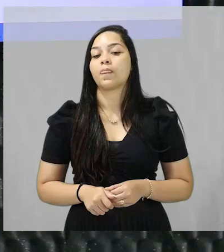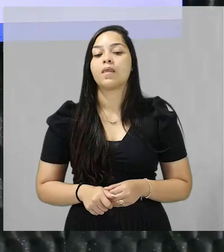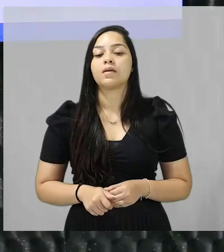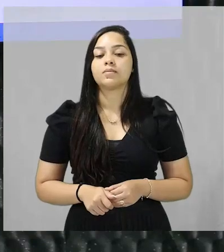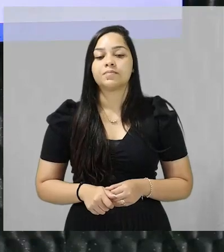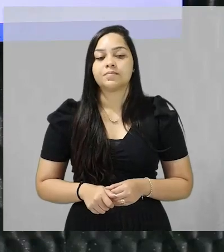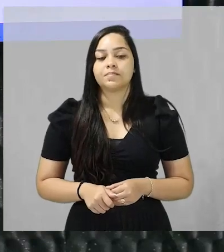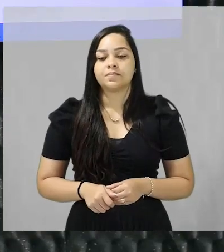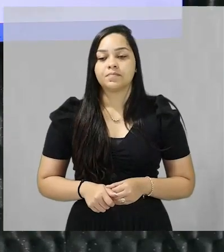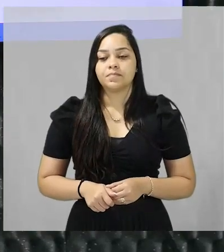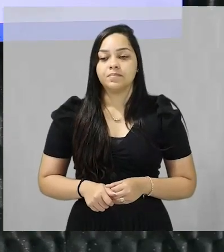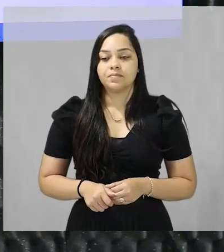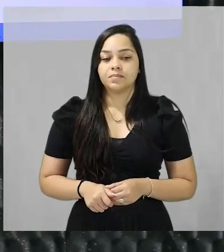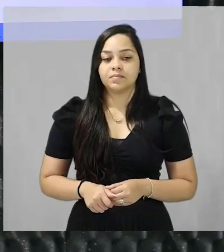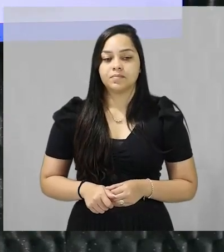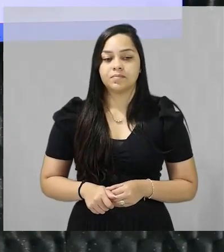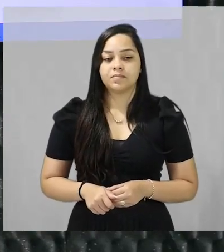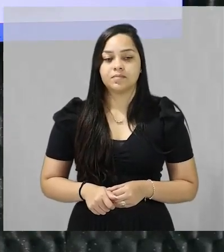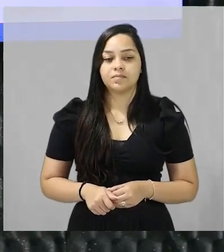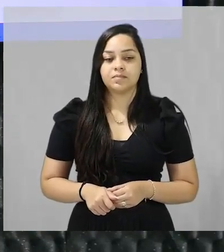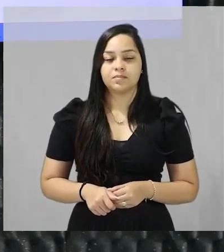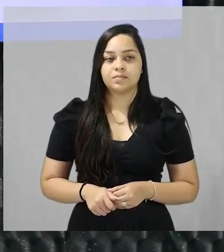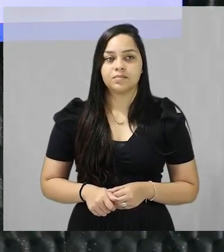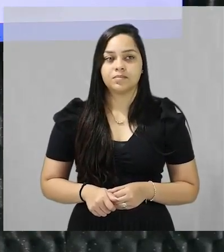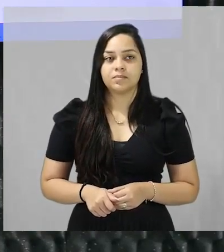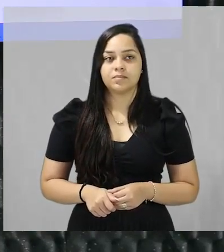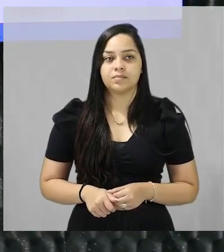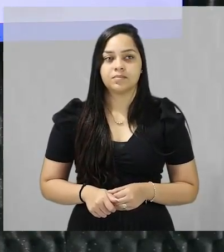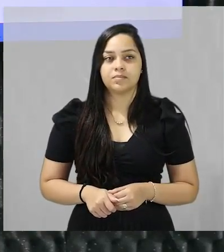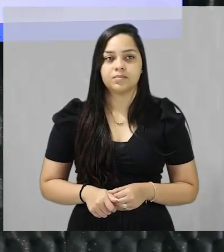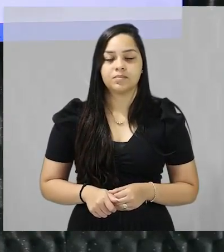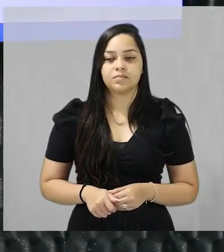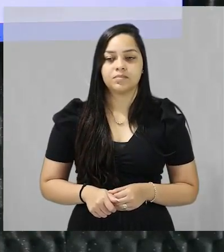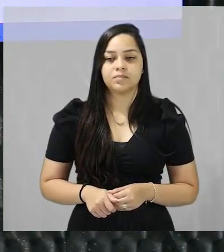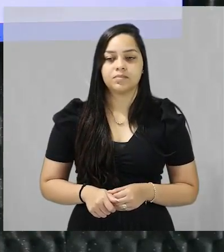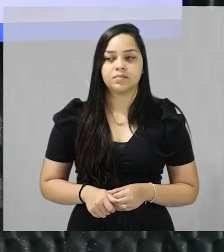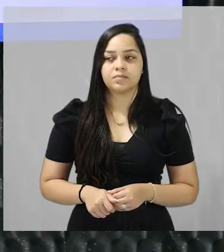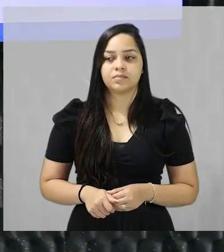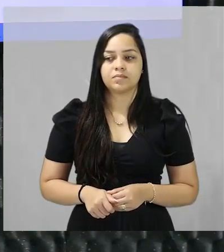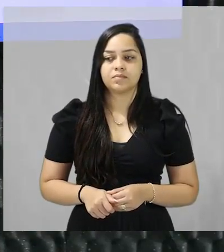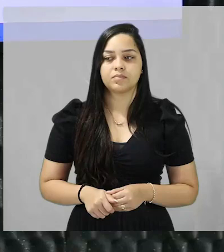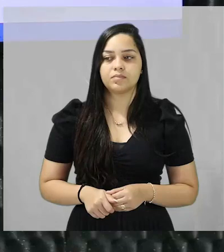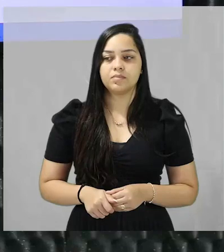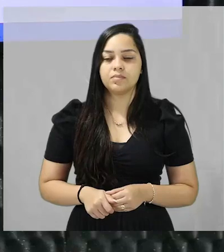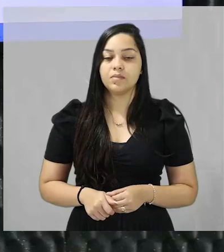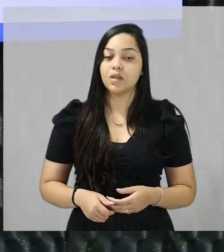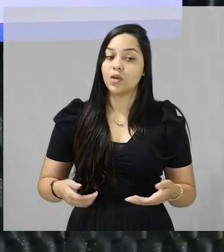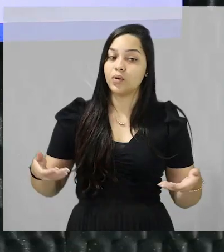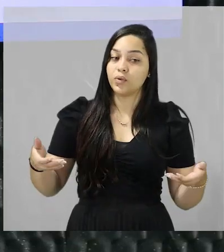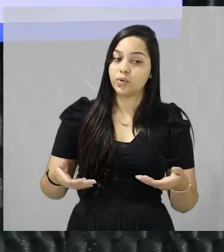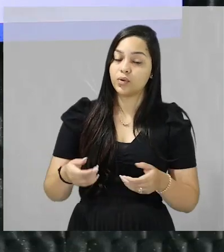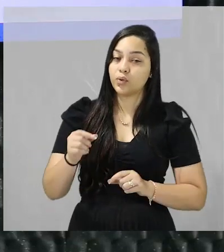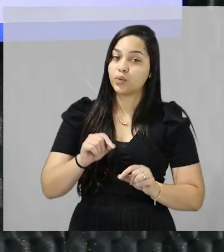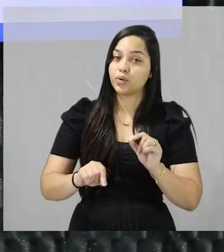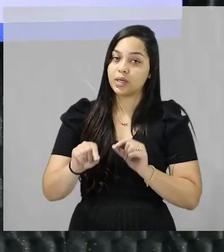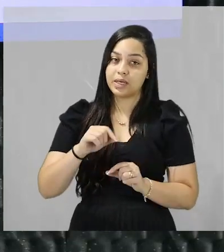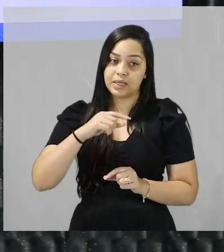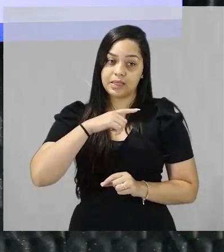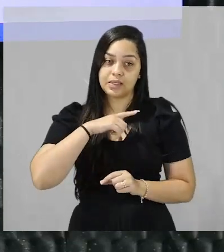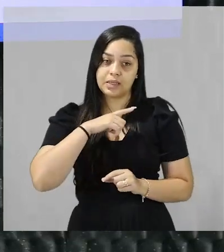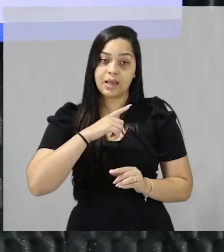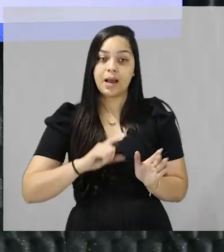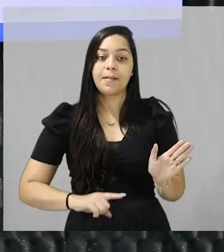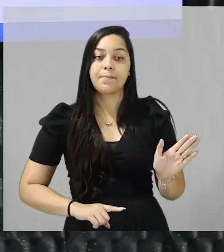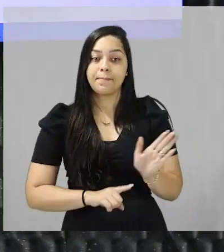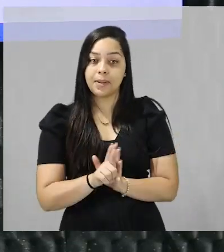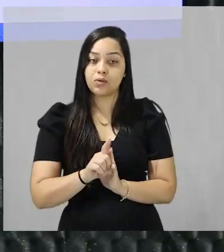dizer que veem, né, por meio da química. Bom, nós temos agora a